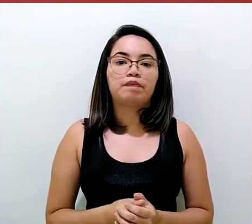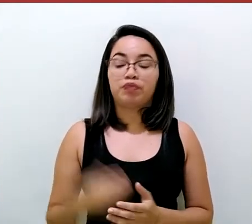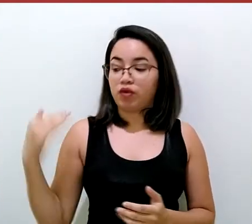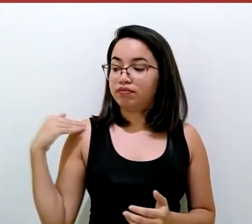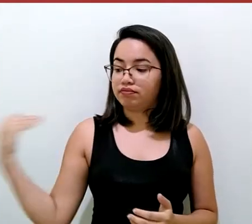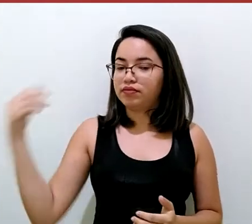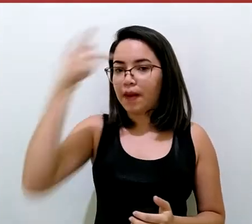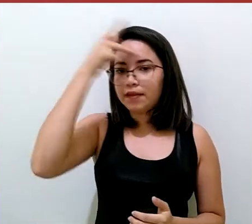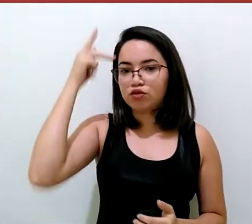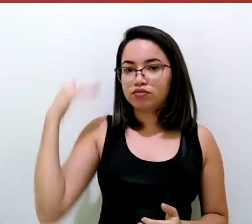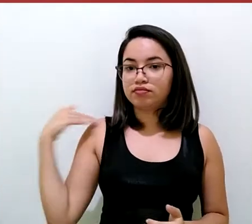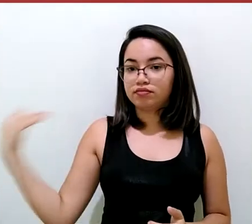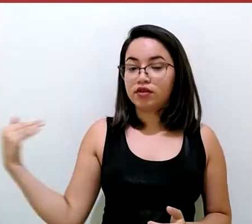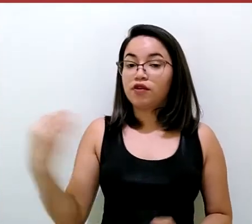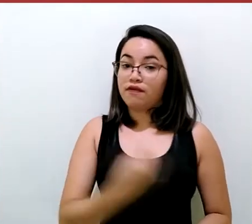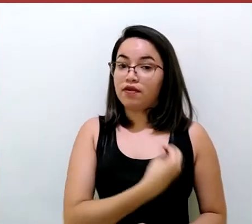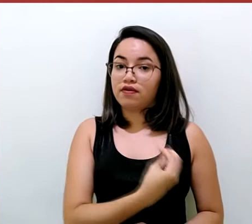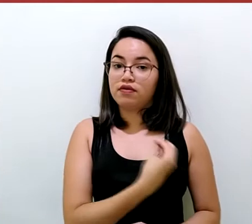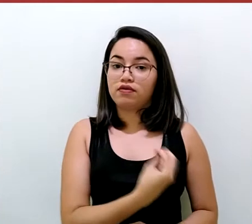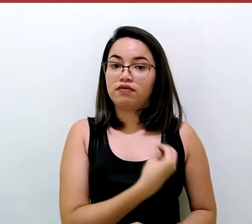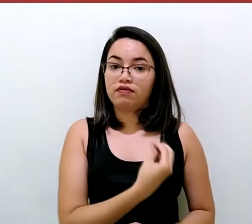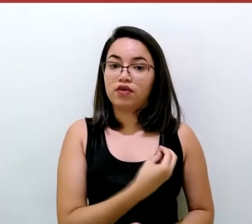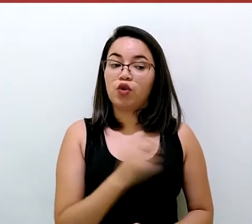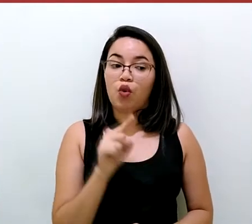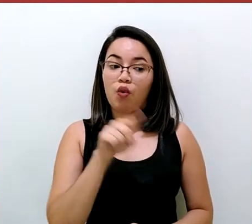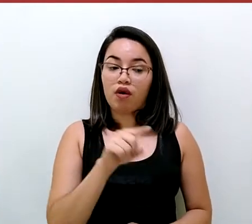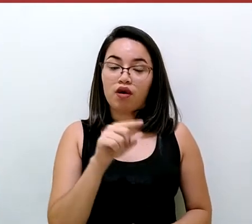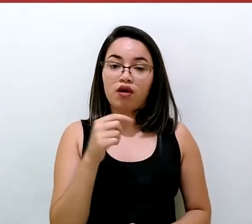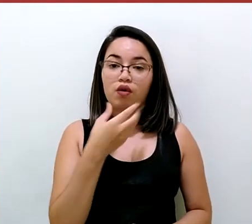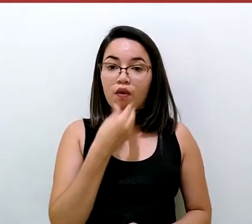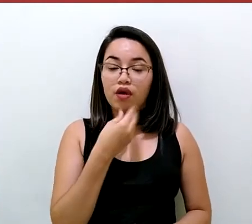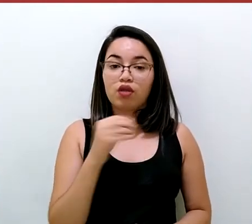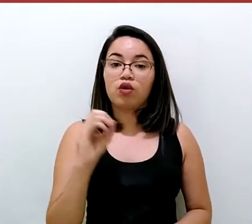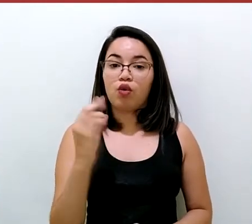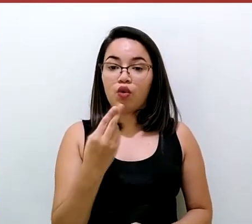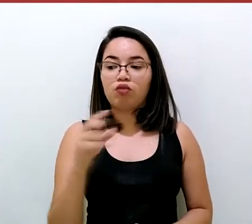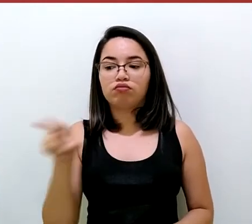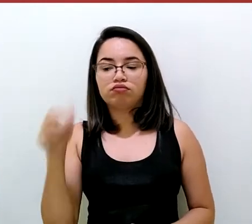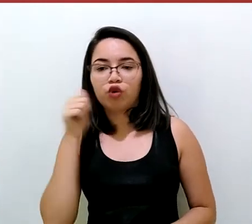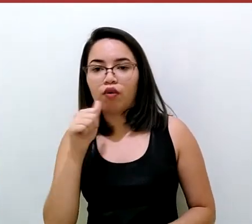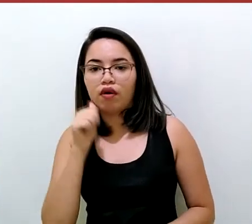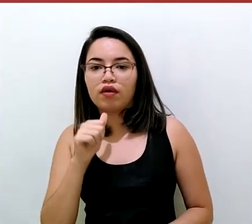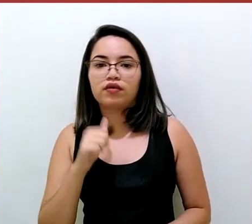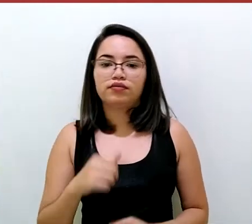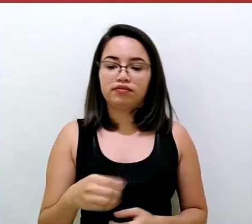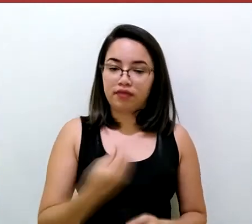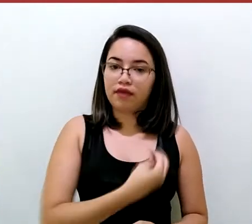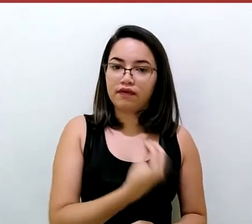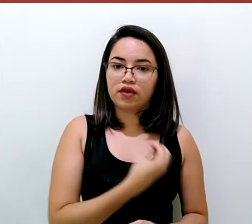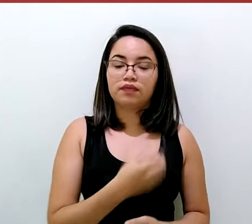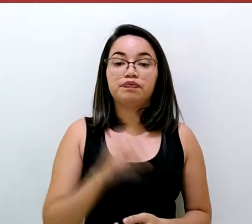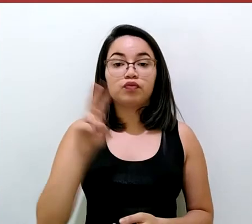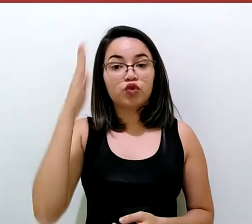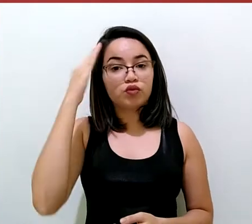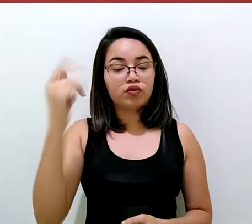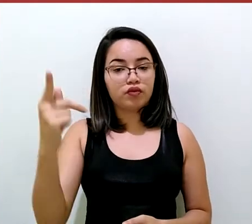ou a companheira que vai viver com ele ou com ela pelo resto da sua vida. 2